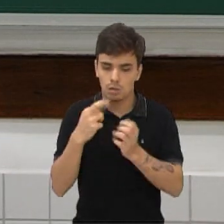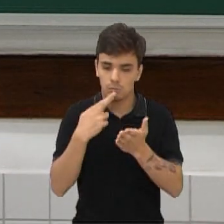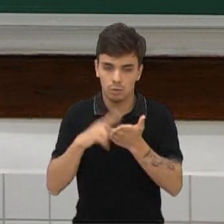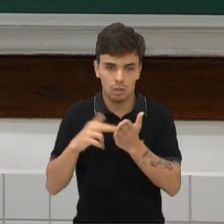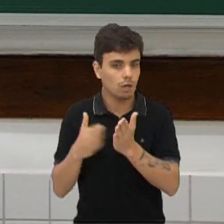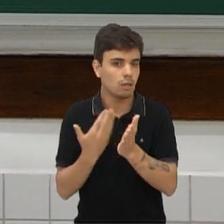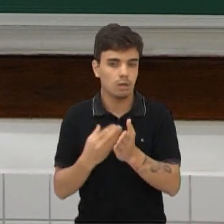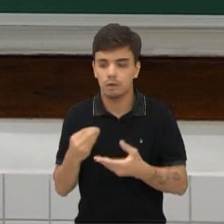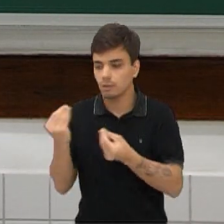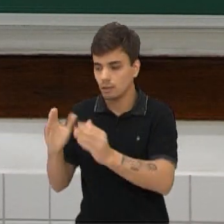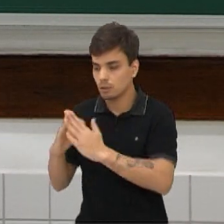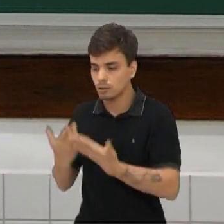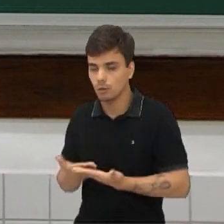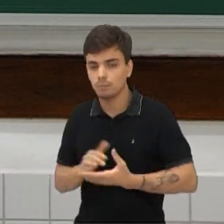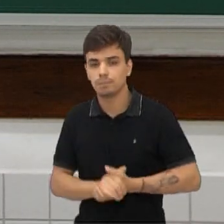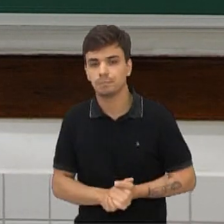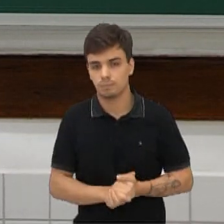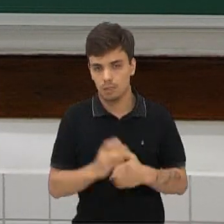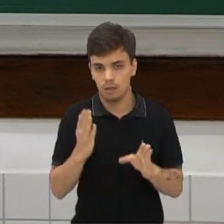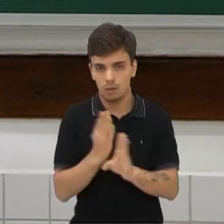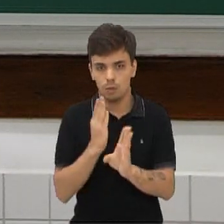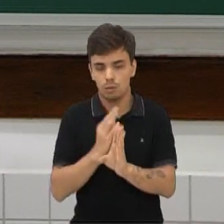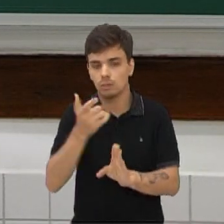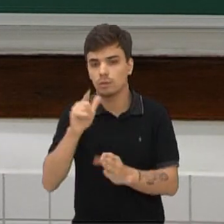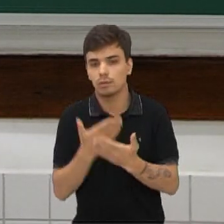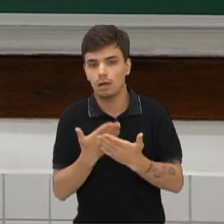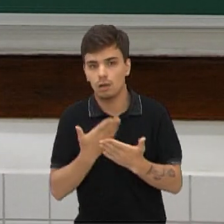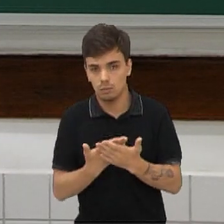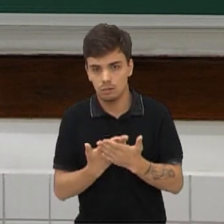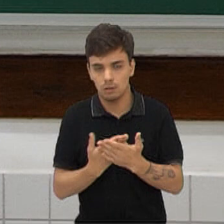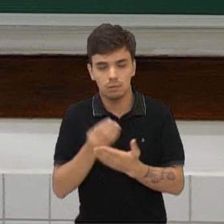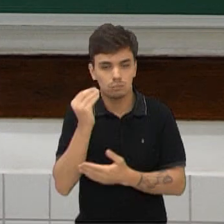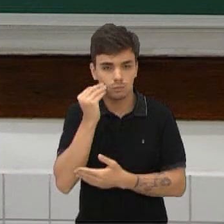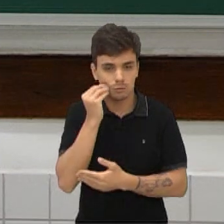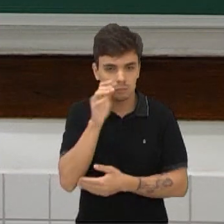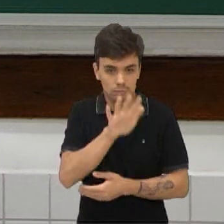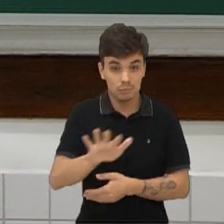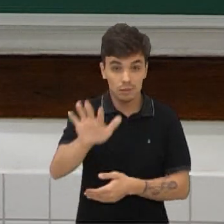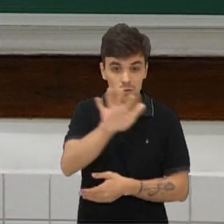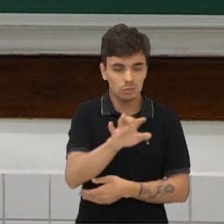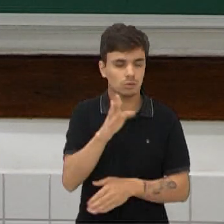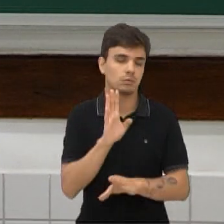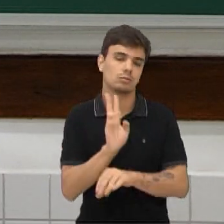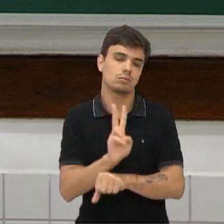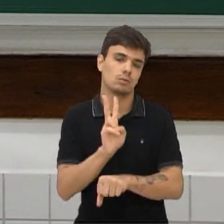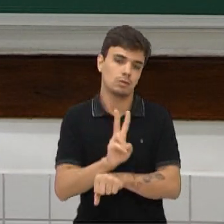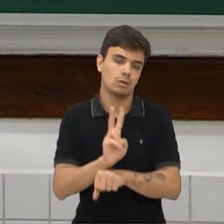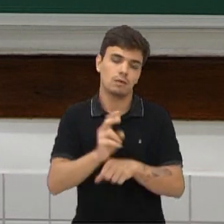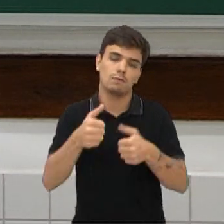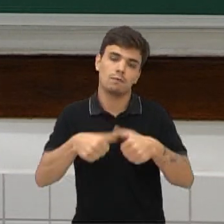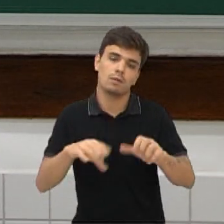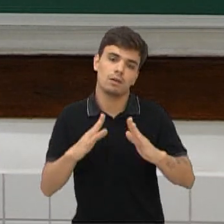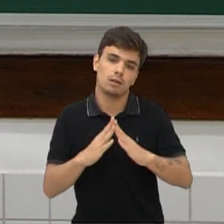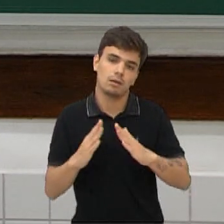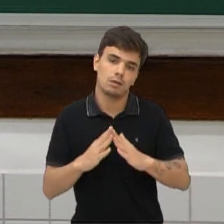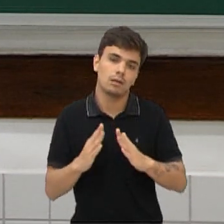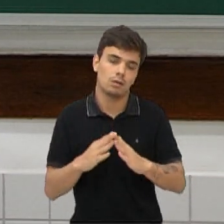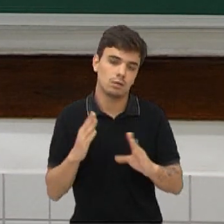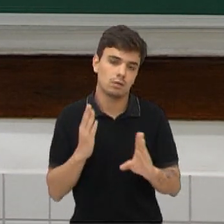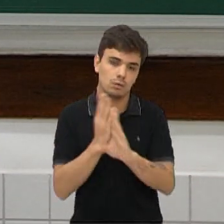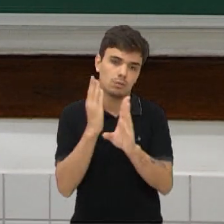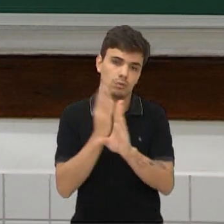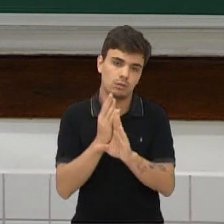escola, tá bom? A gente se vê na próxima aula. Um beijo para você, se cuidem, fiquem em casa. A gente se